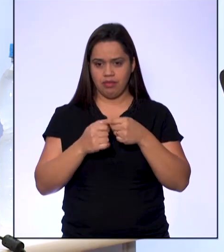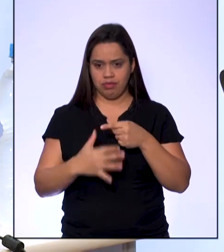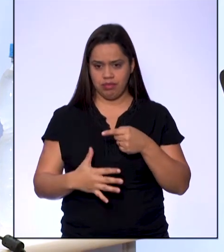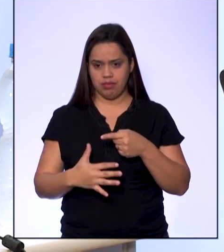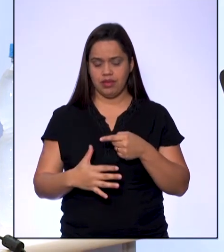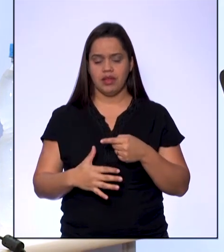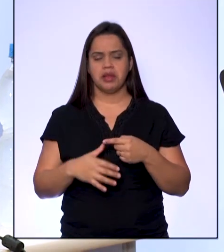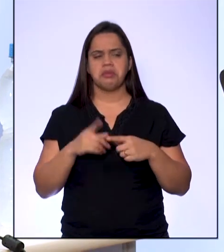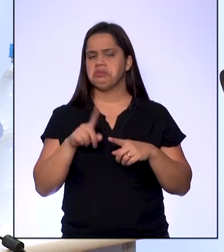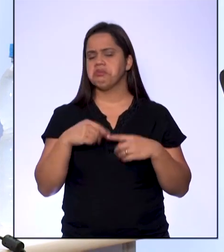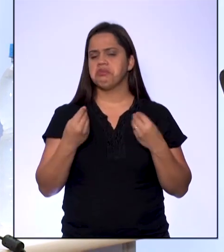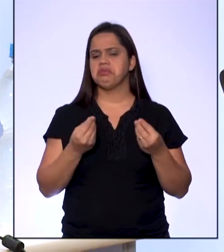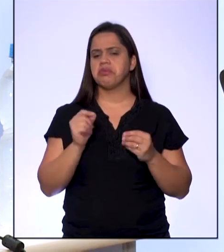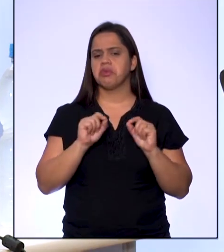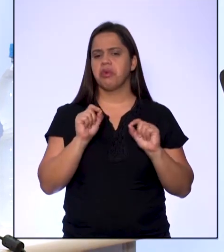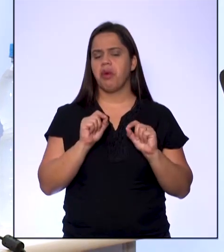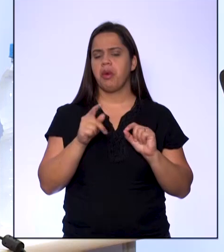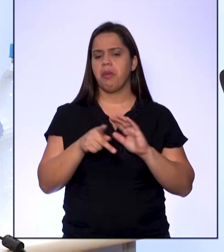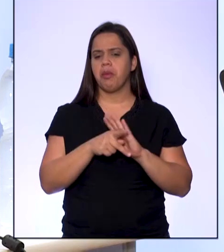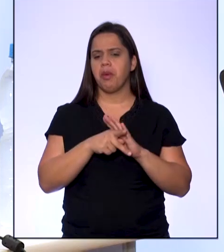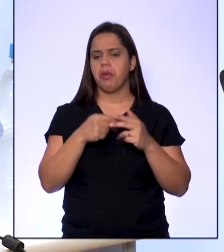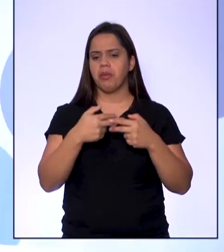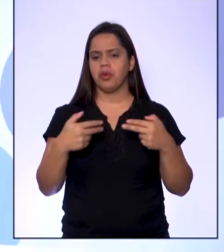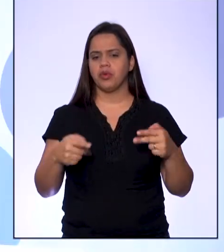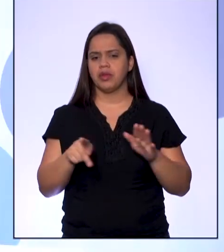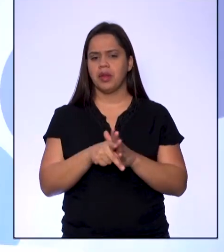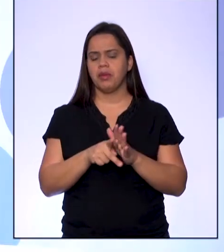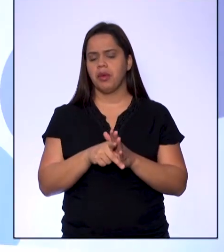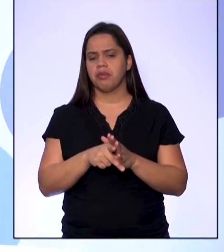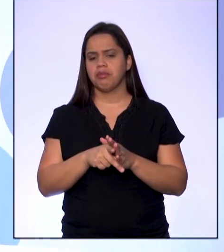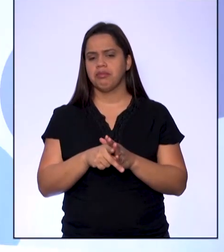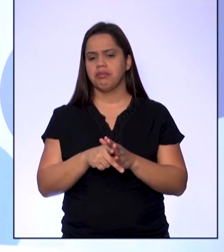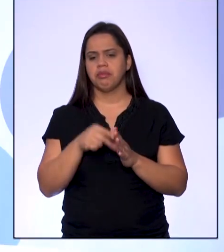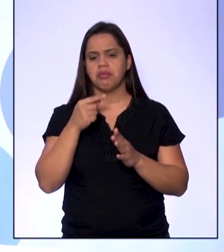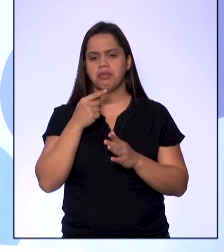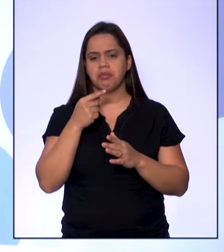de mel. Que produtos tem a base de mel? A base de mel,